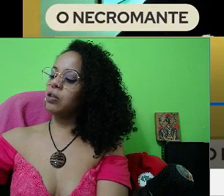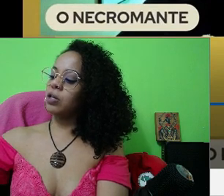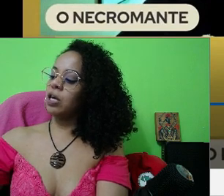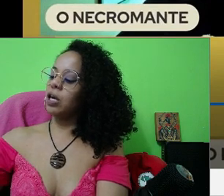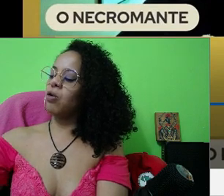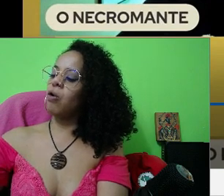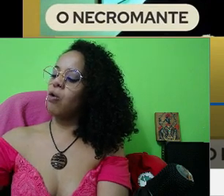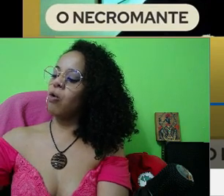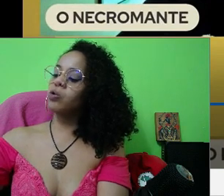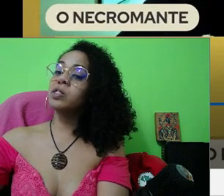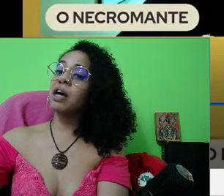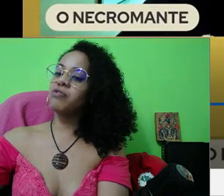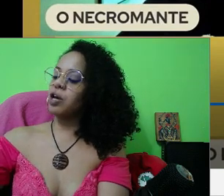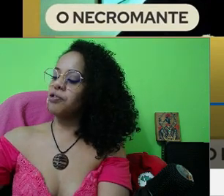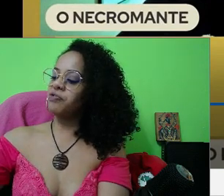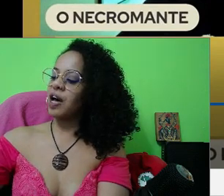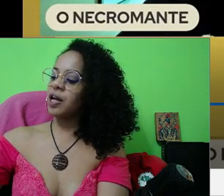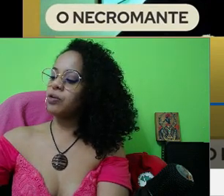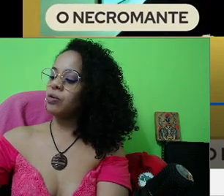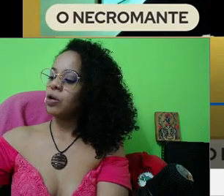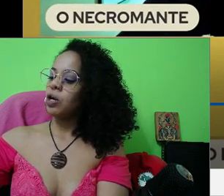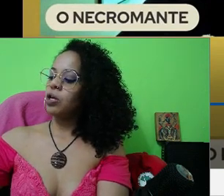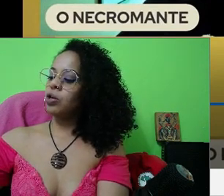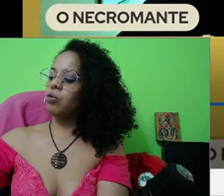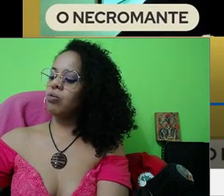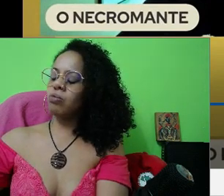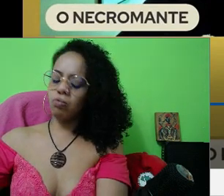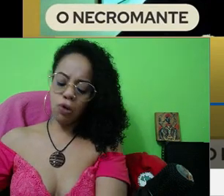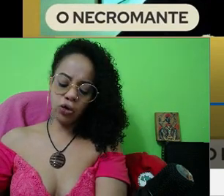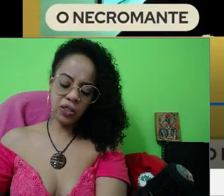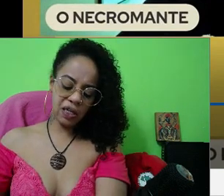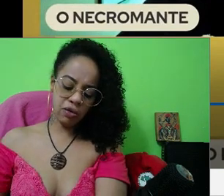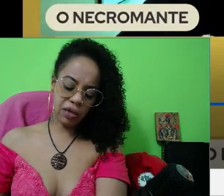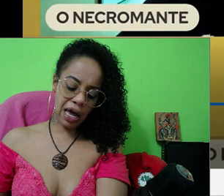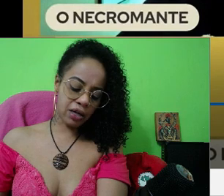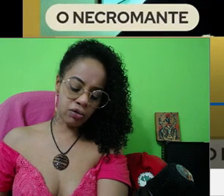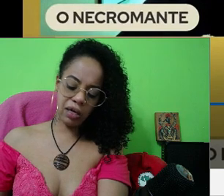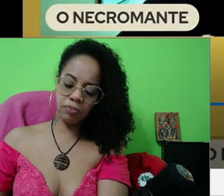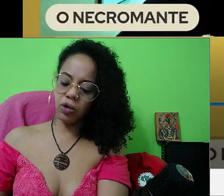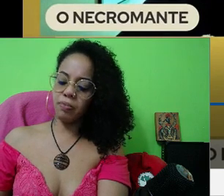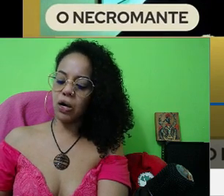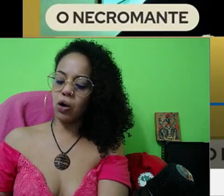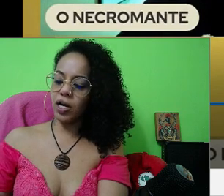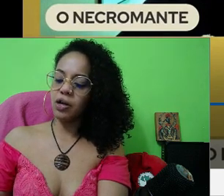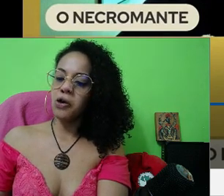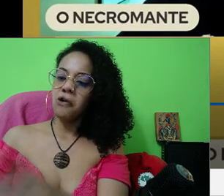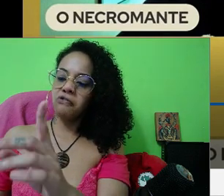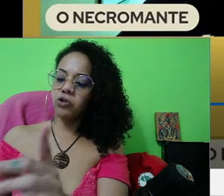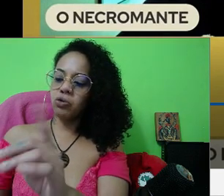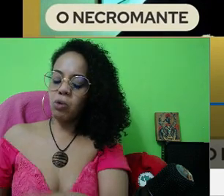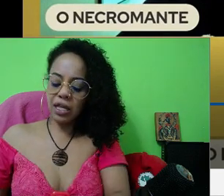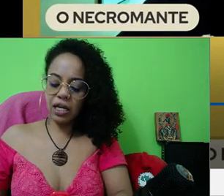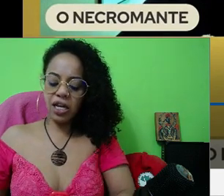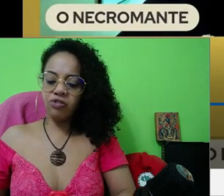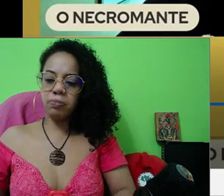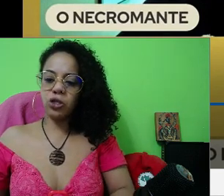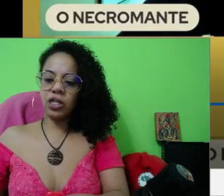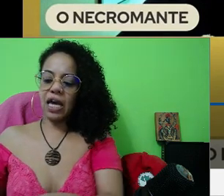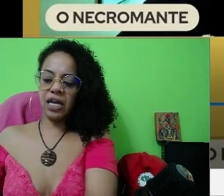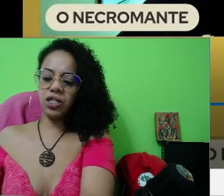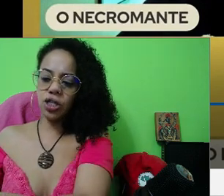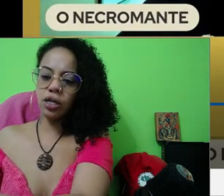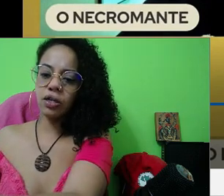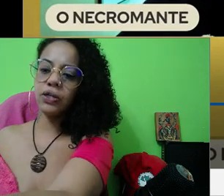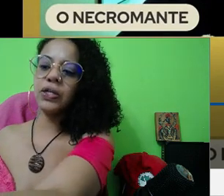bem que o Gustavo da eufato e um mocinho lá que eu não lembro o nome agora foram no